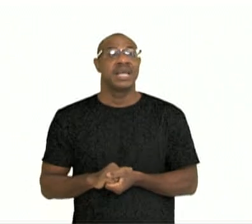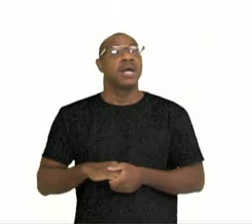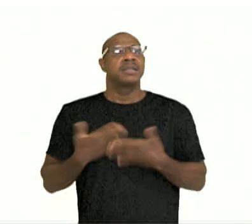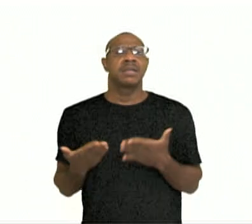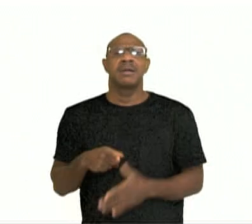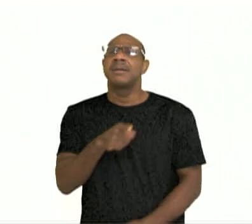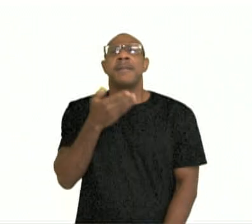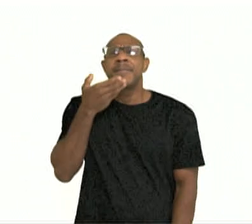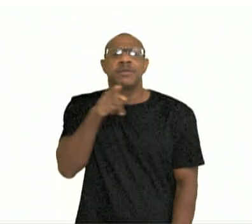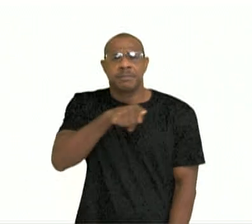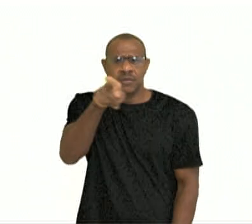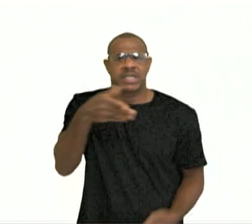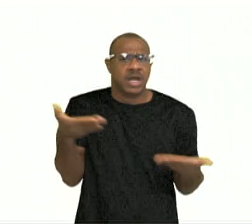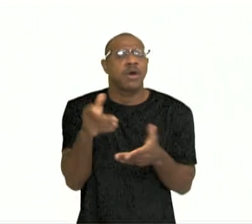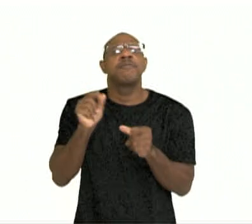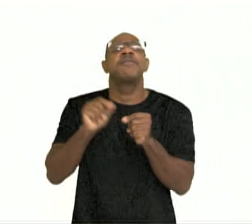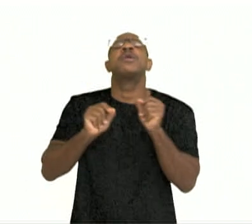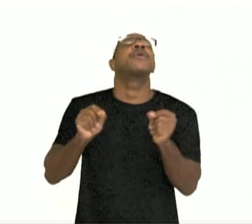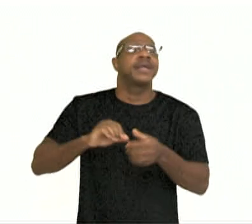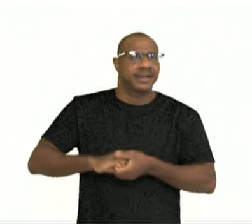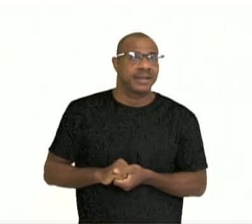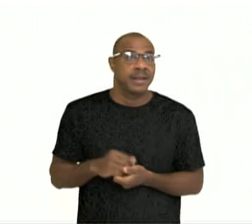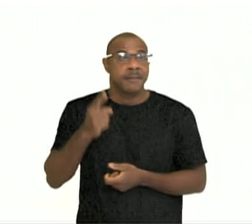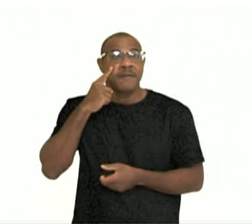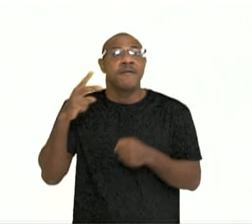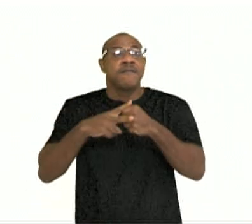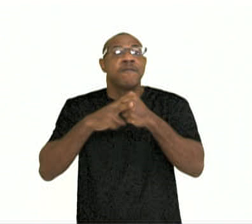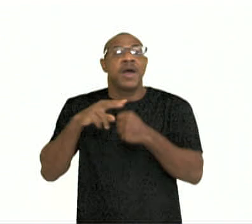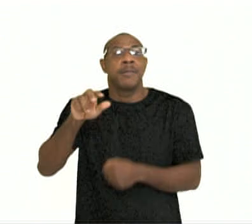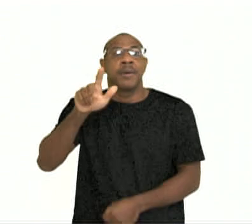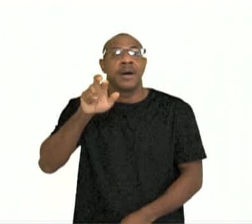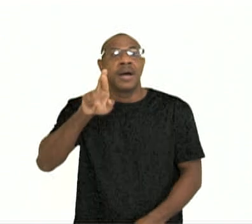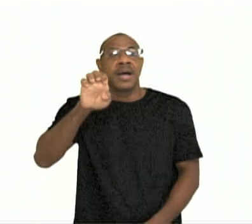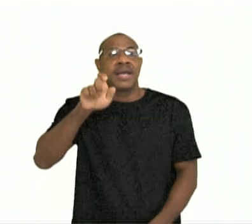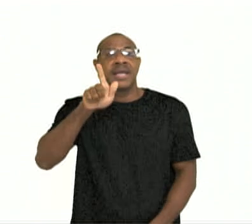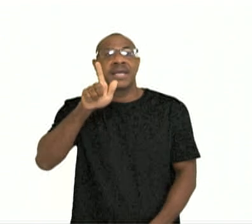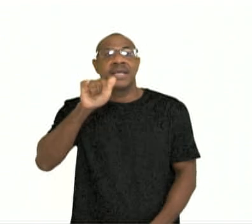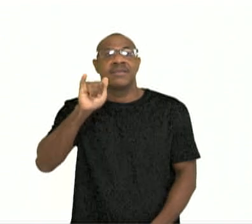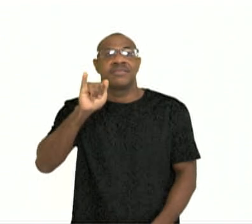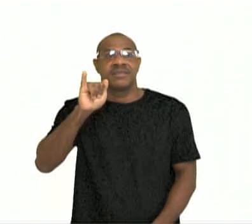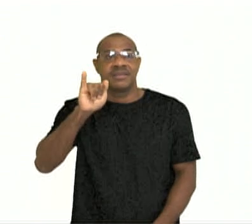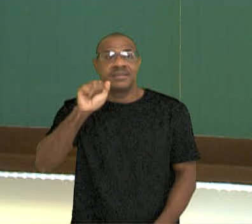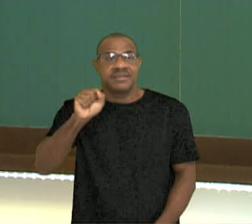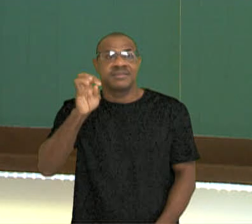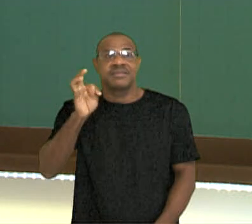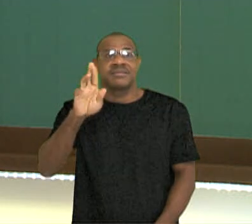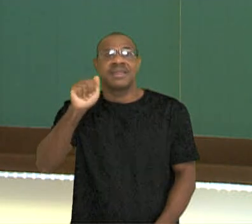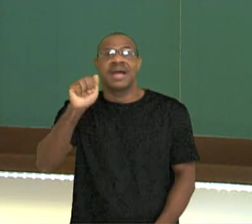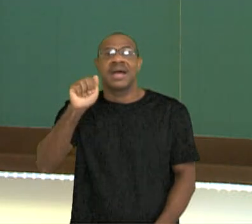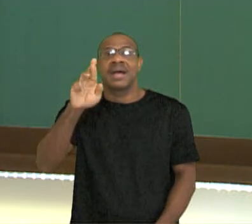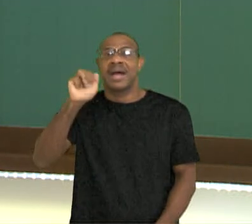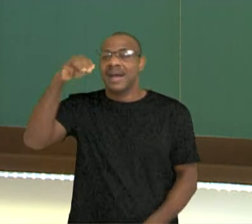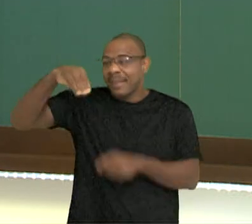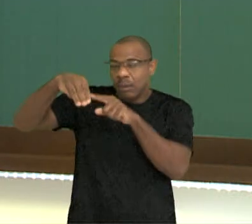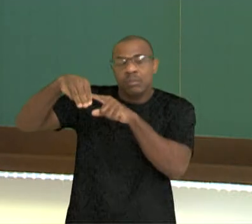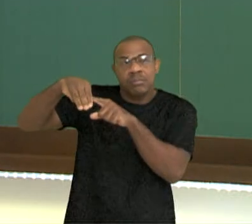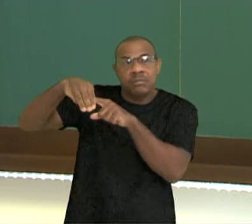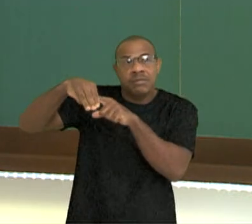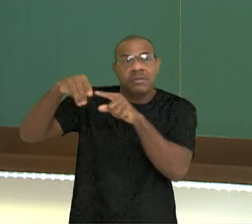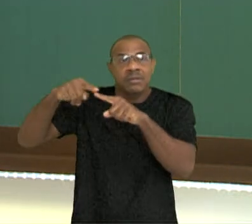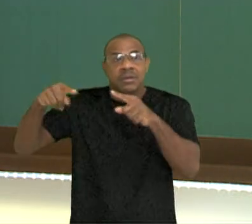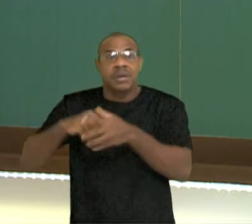Eu pedi que você analisasse este verbo, registraram. O que eu pedi é